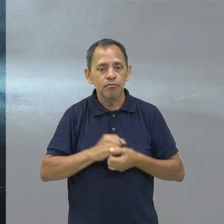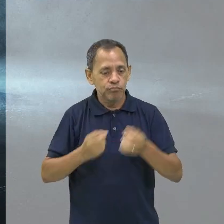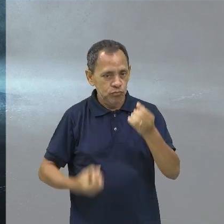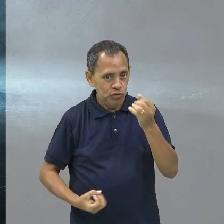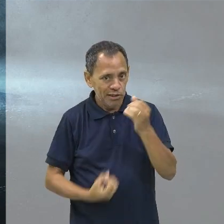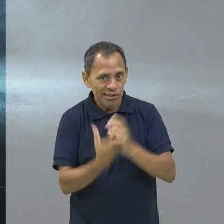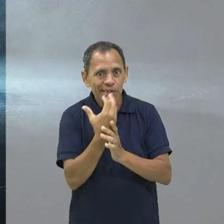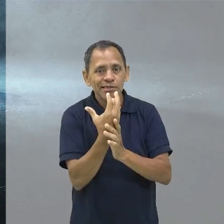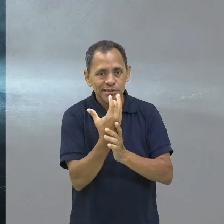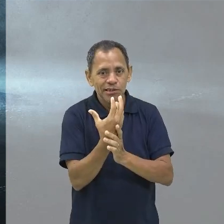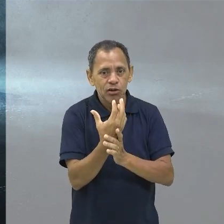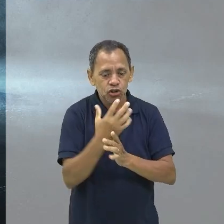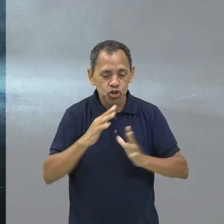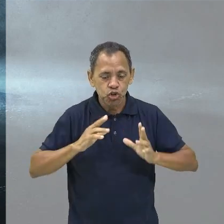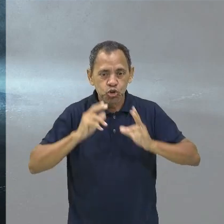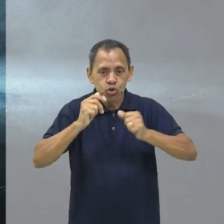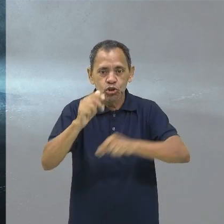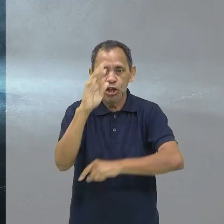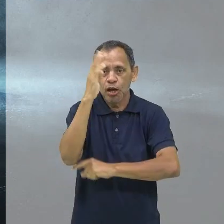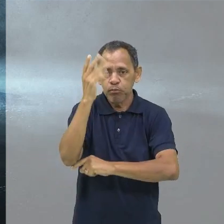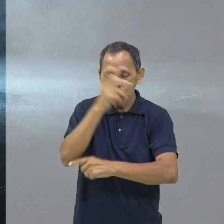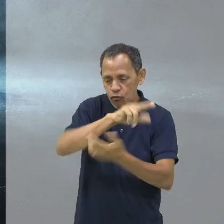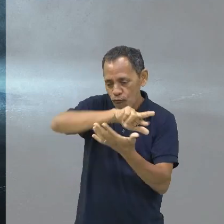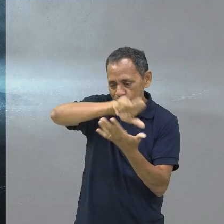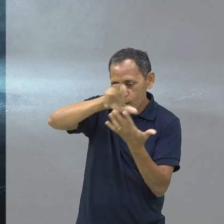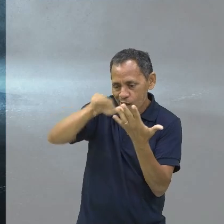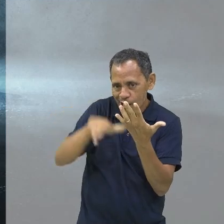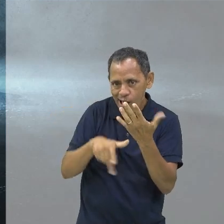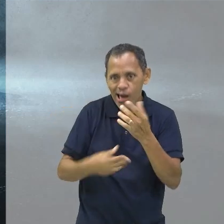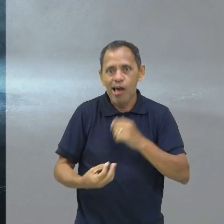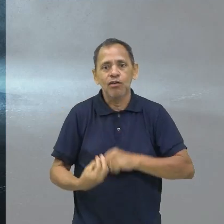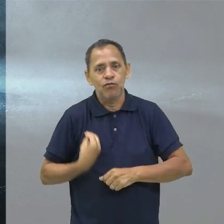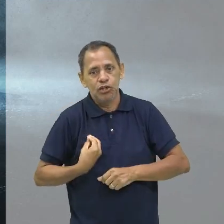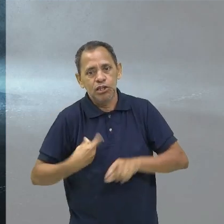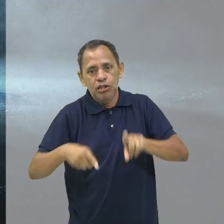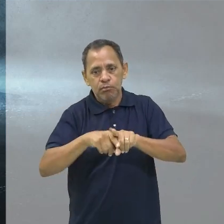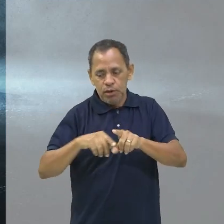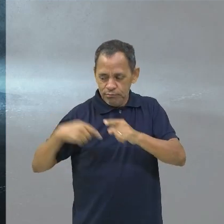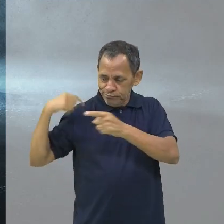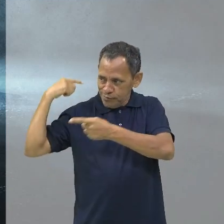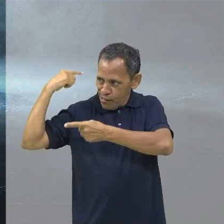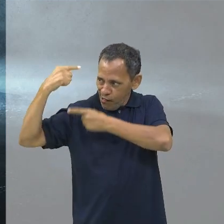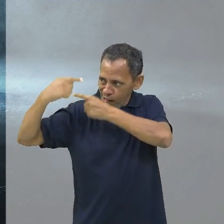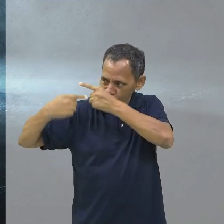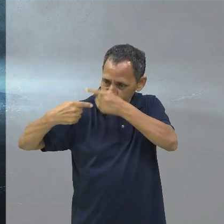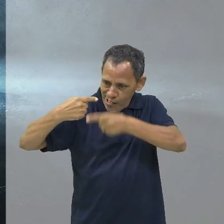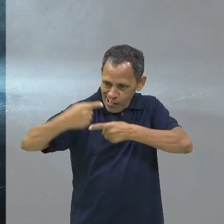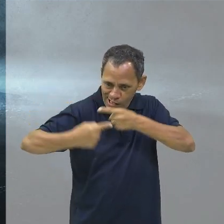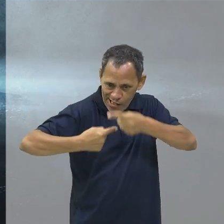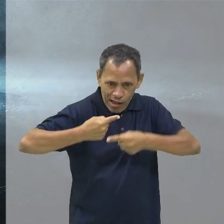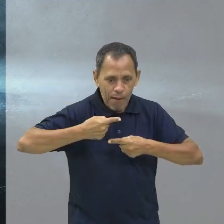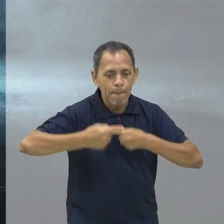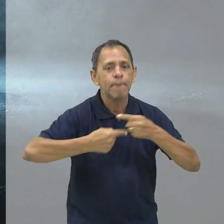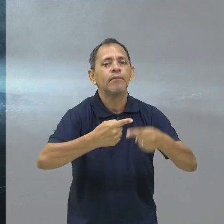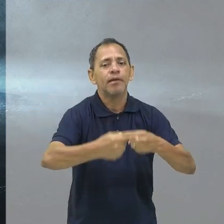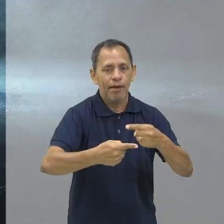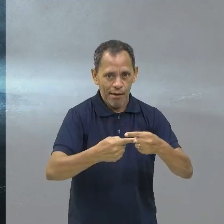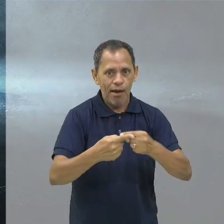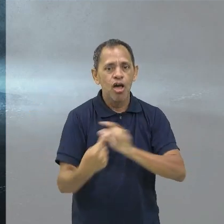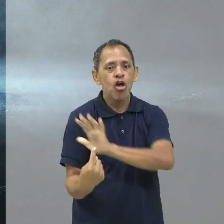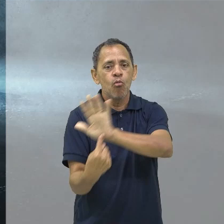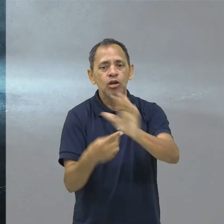biodiversidade da floresta. Essa história, ela é passada de geração em geração e revela como